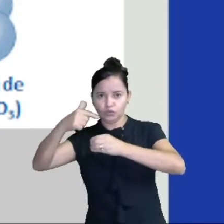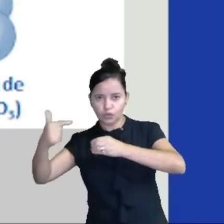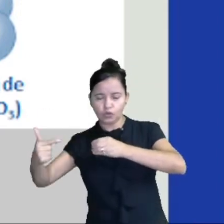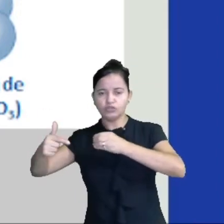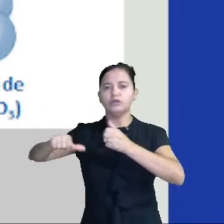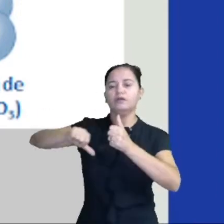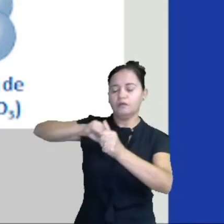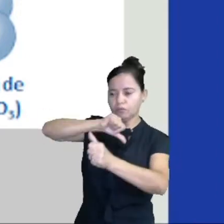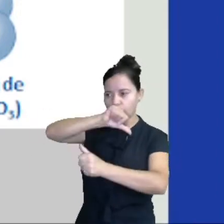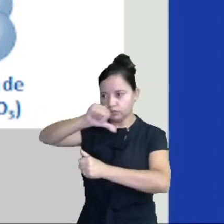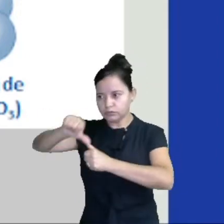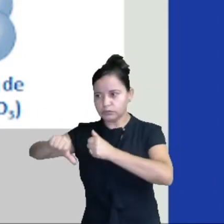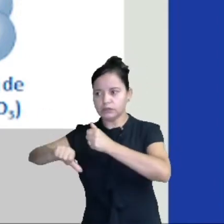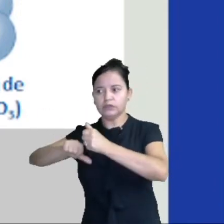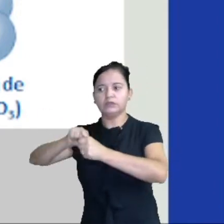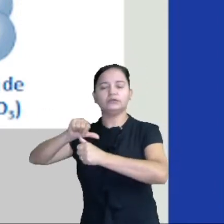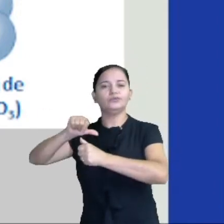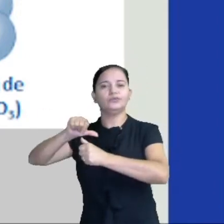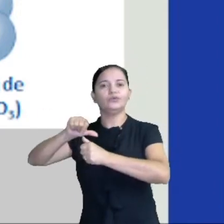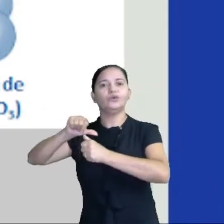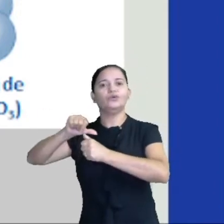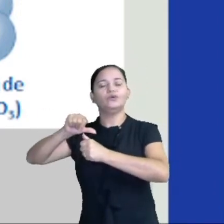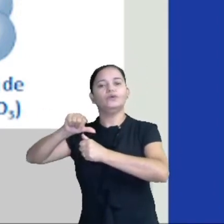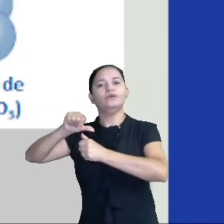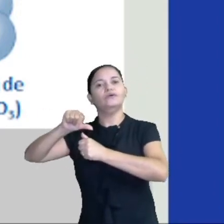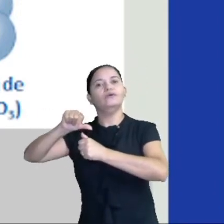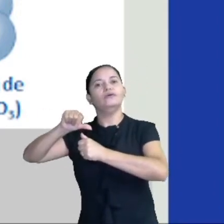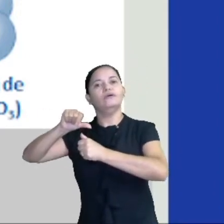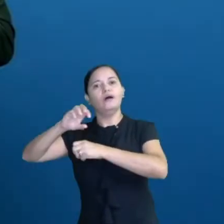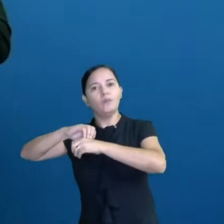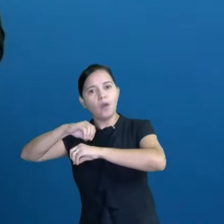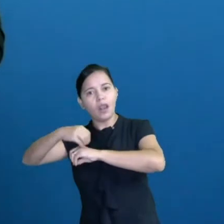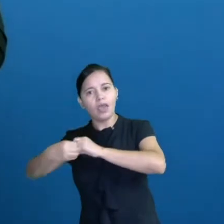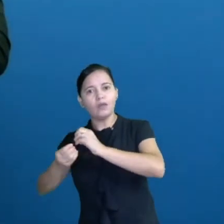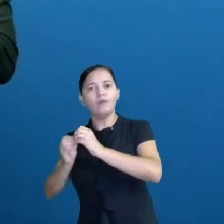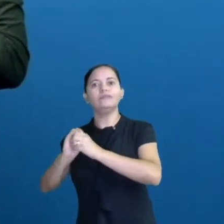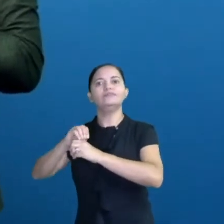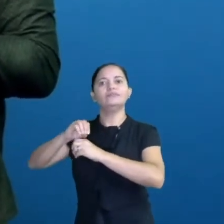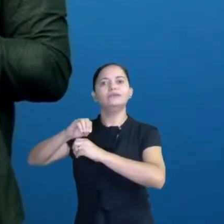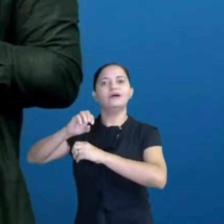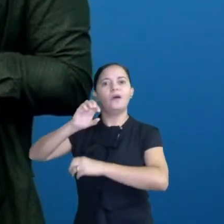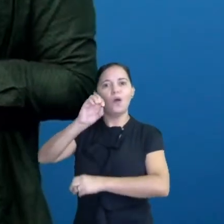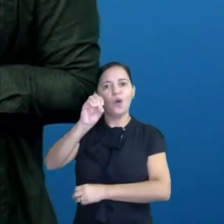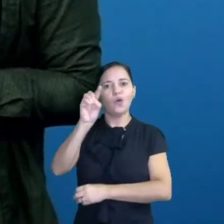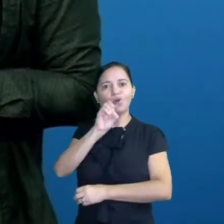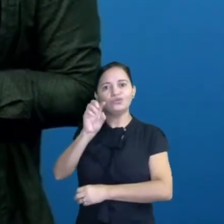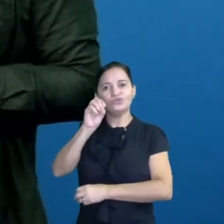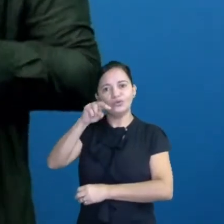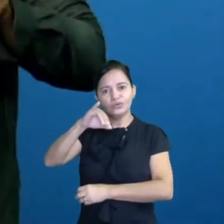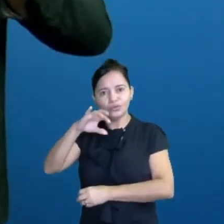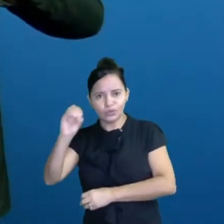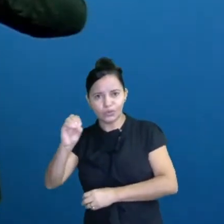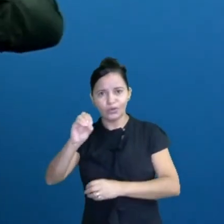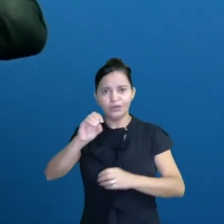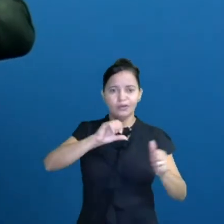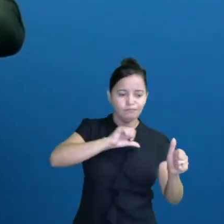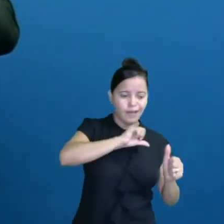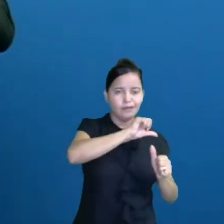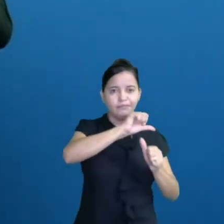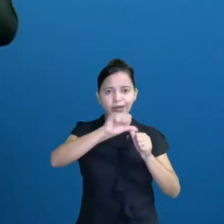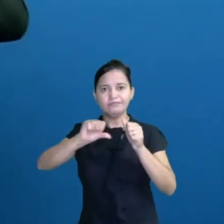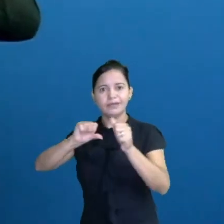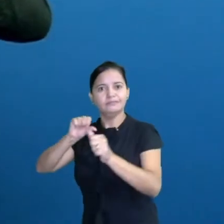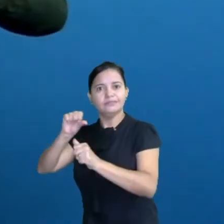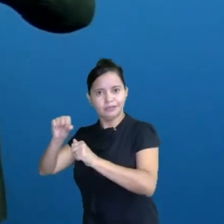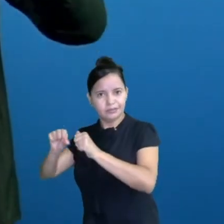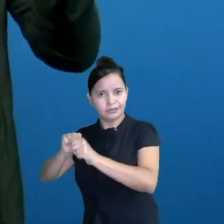de oxigênio, formando a molécula de ozônio, que ela tem justamente 3 átomos de oxigênio. E queria lembrar para vocês,